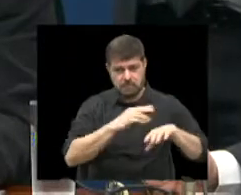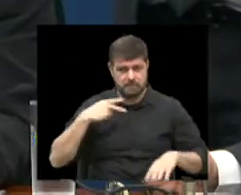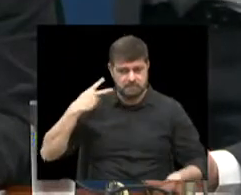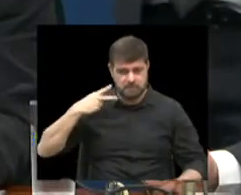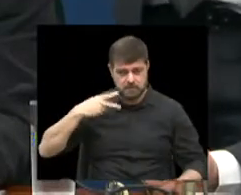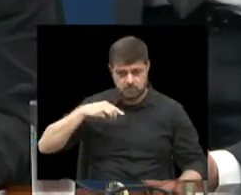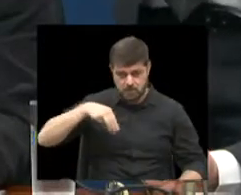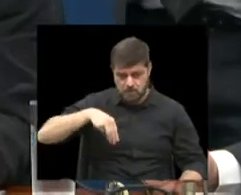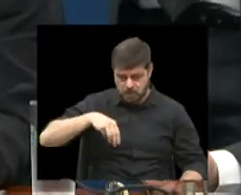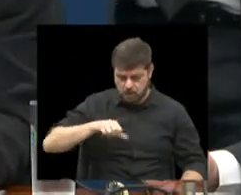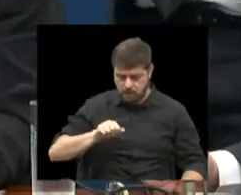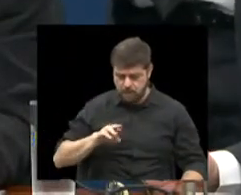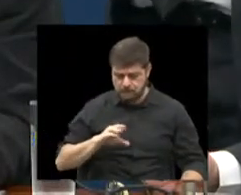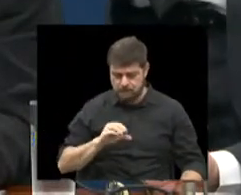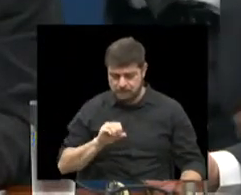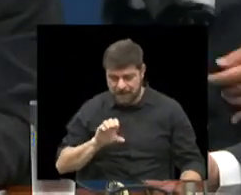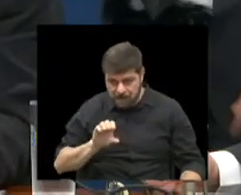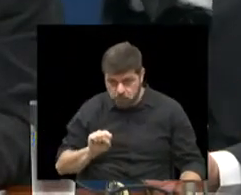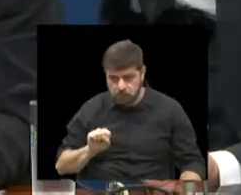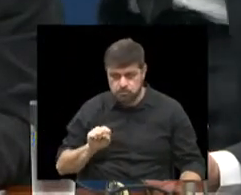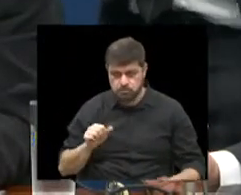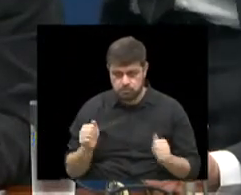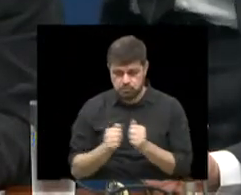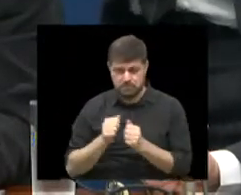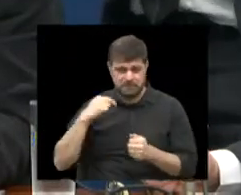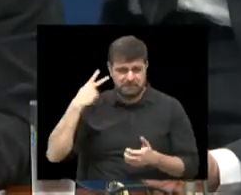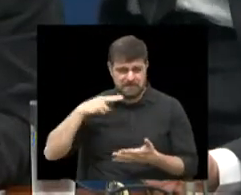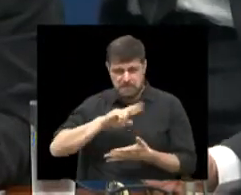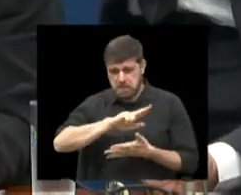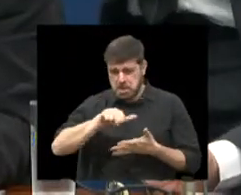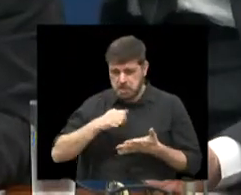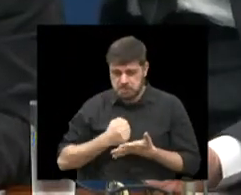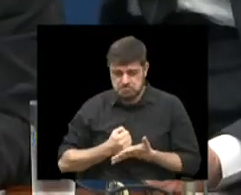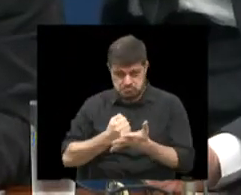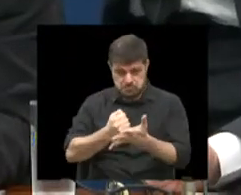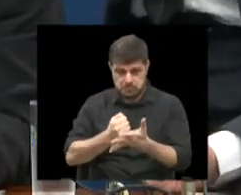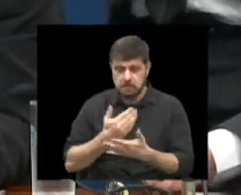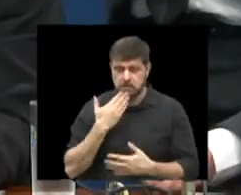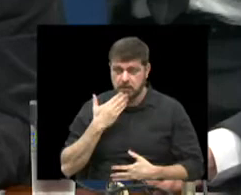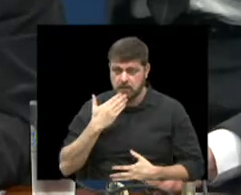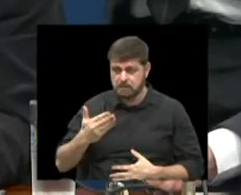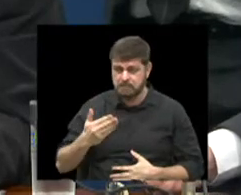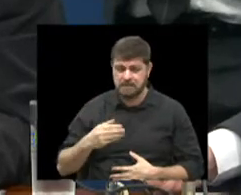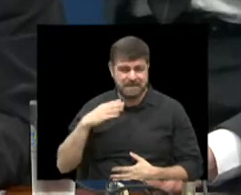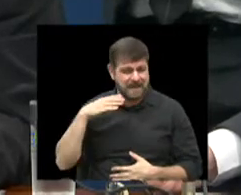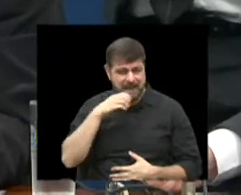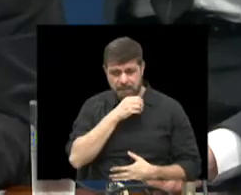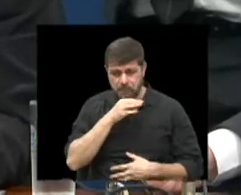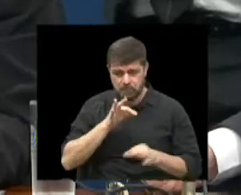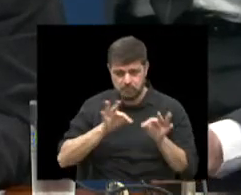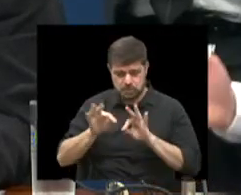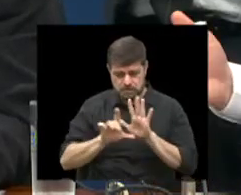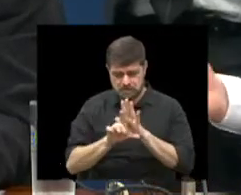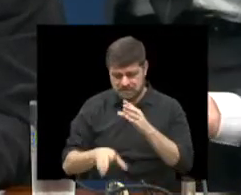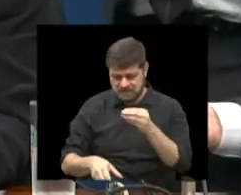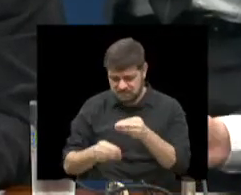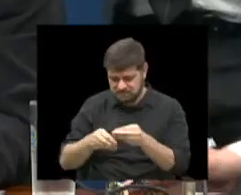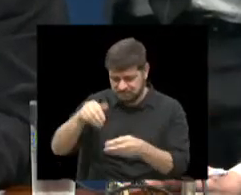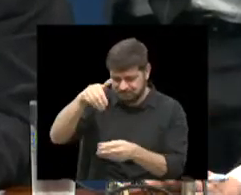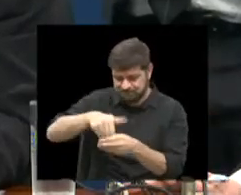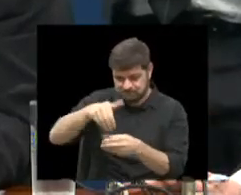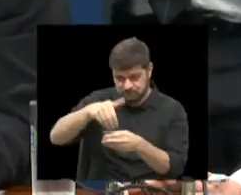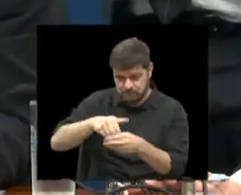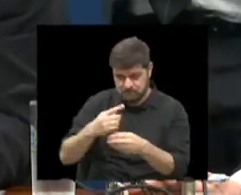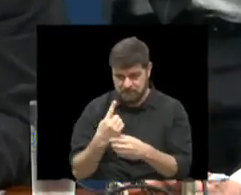Marcos Bernardelli, líder de governo, apoiado por outros vereadores, que requer a tramitação em regime de urgência do projeto de lei complementar 126